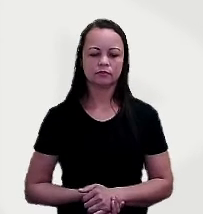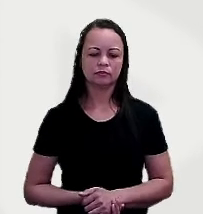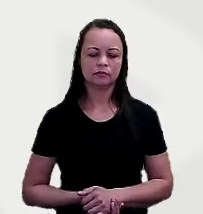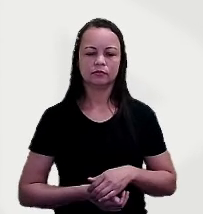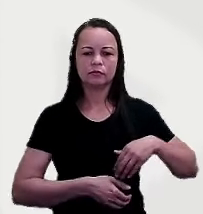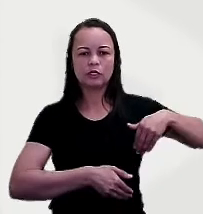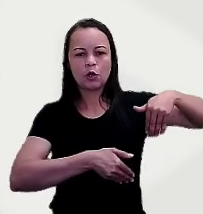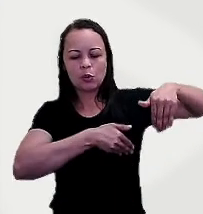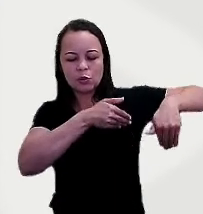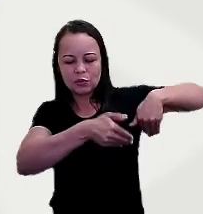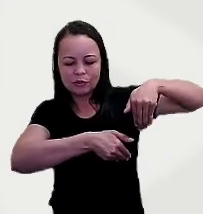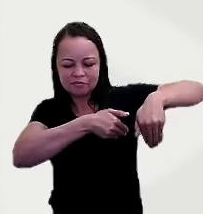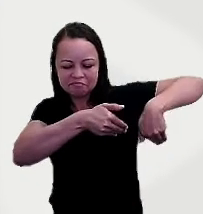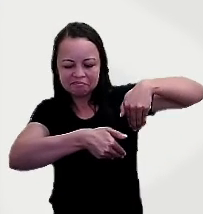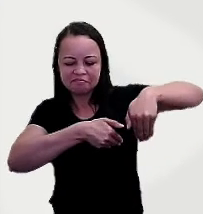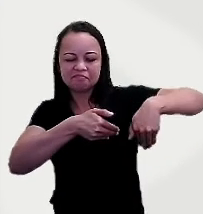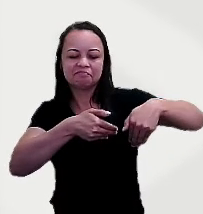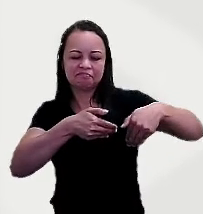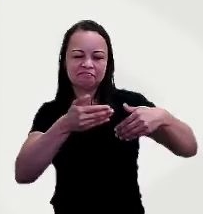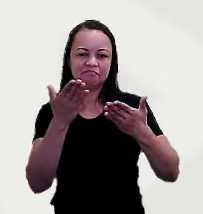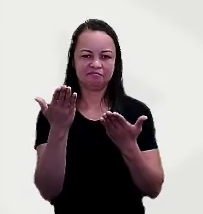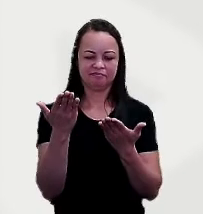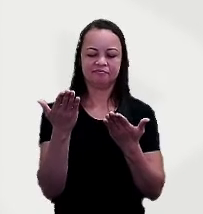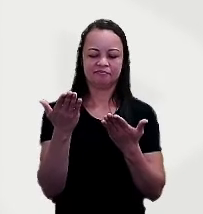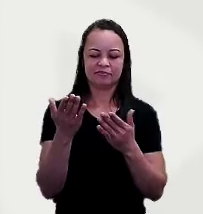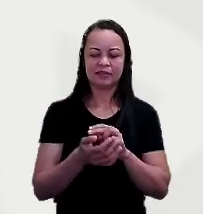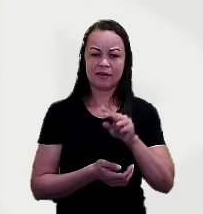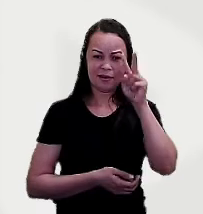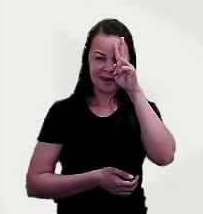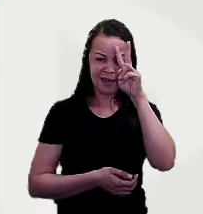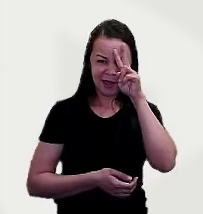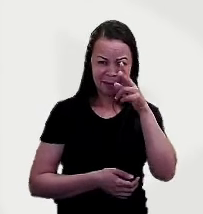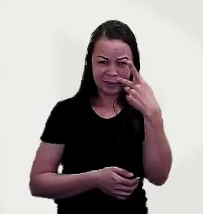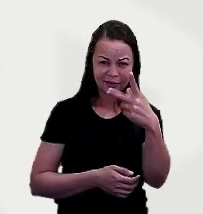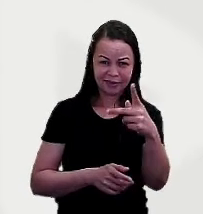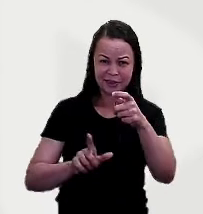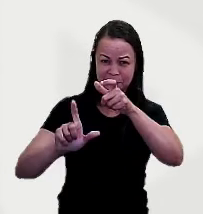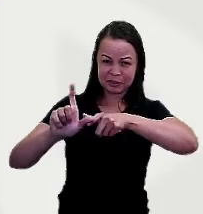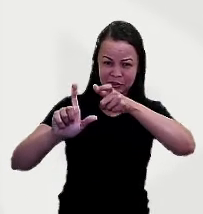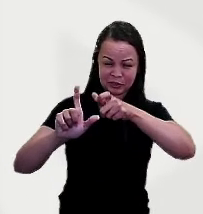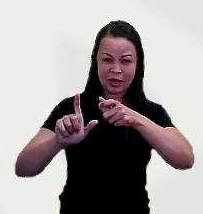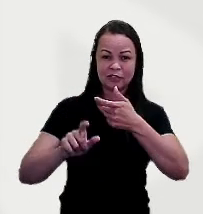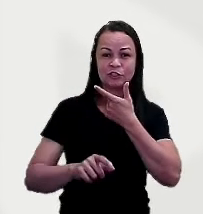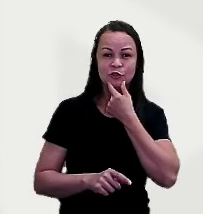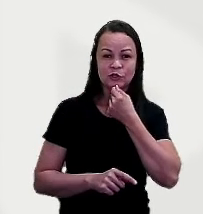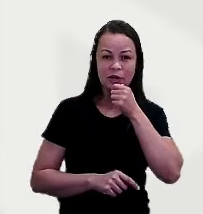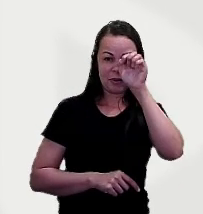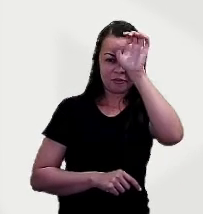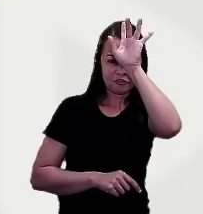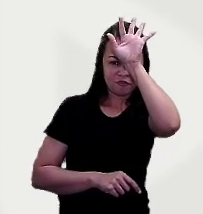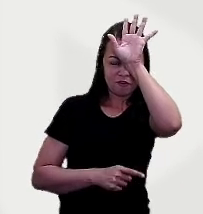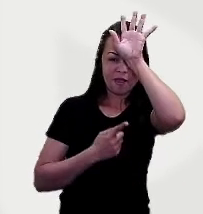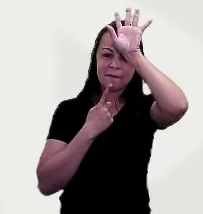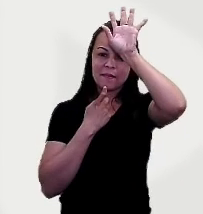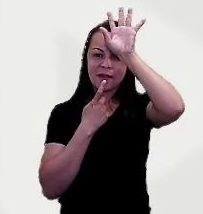O Curupira. Olha aí o Curupira. Lembra desse personagem de cabelos vermelhos e pés para